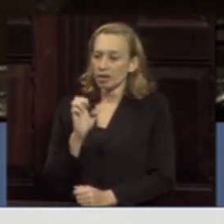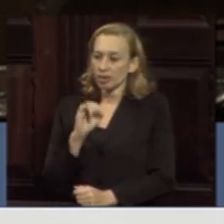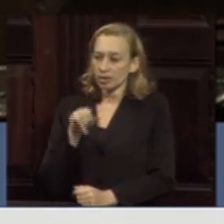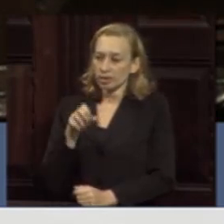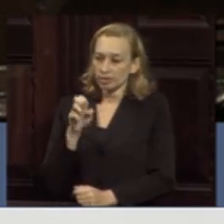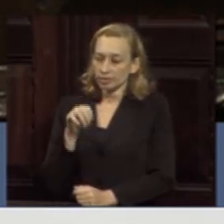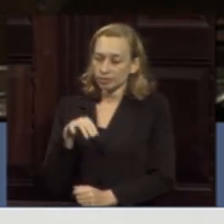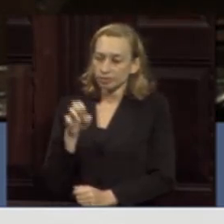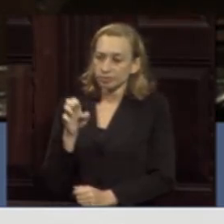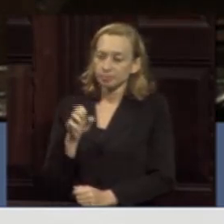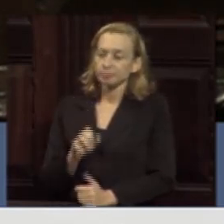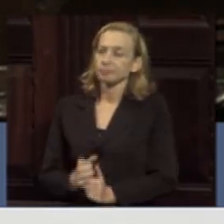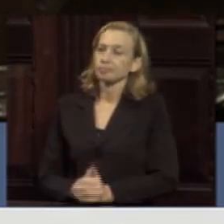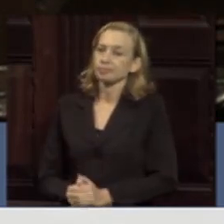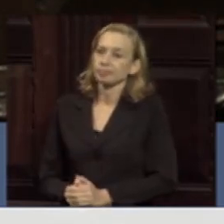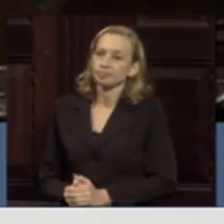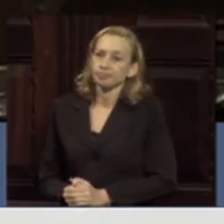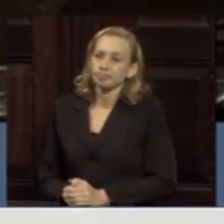também